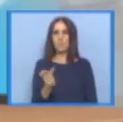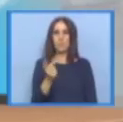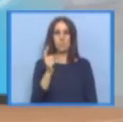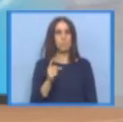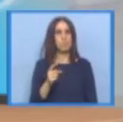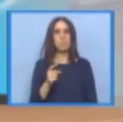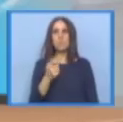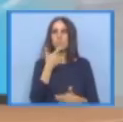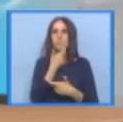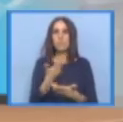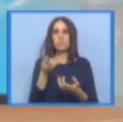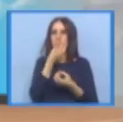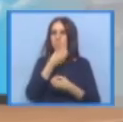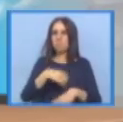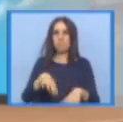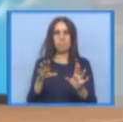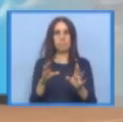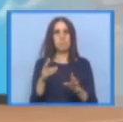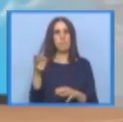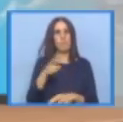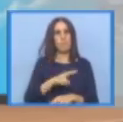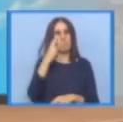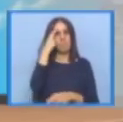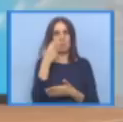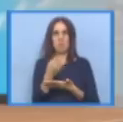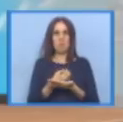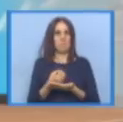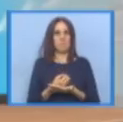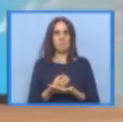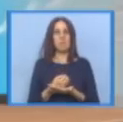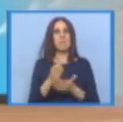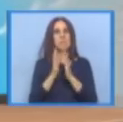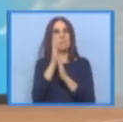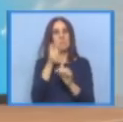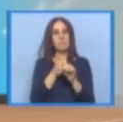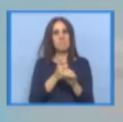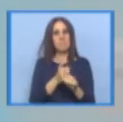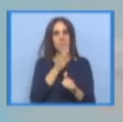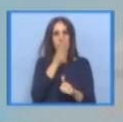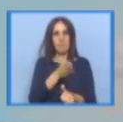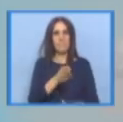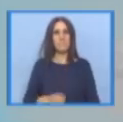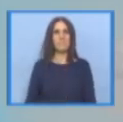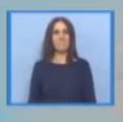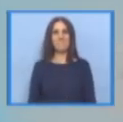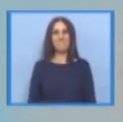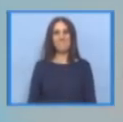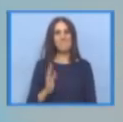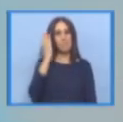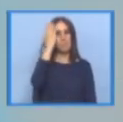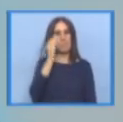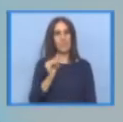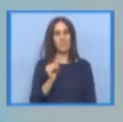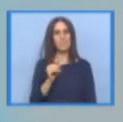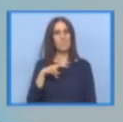isso perdeu todos os seus bens e foi para a Madeira sem nada, para ser fiel a Deus. E assim temos um beato em solo português